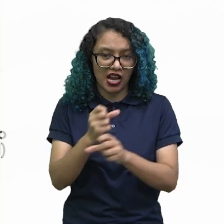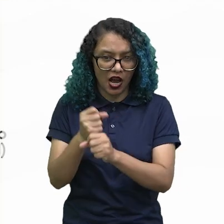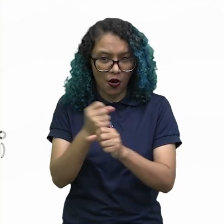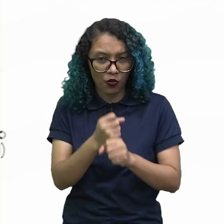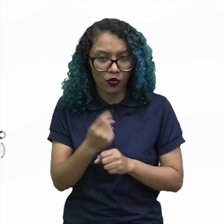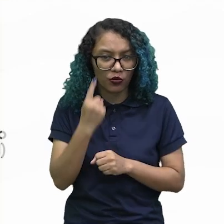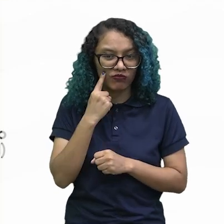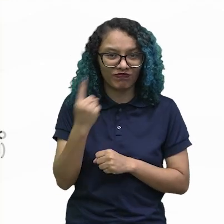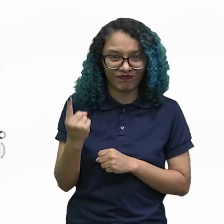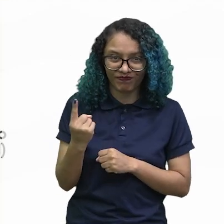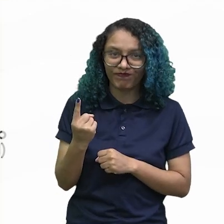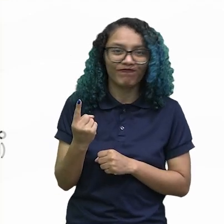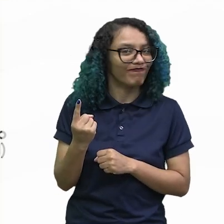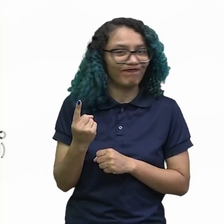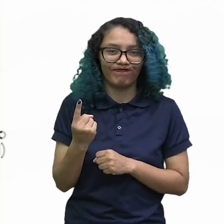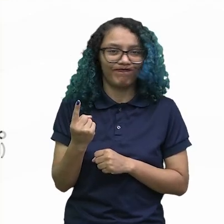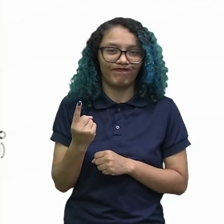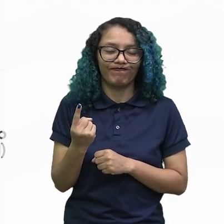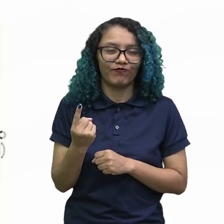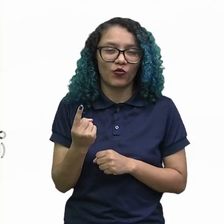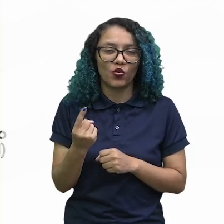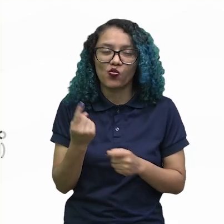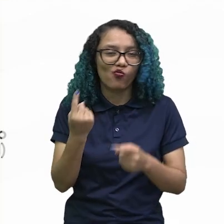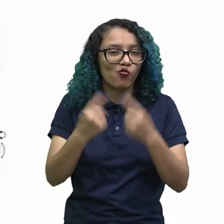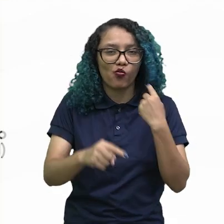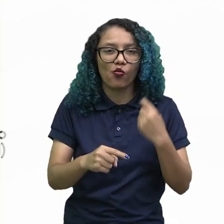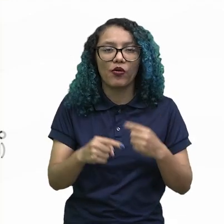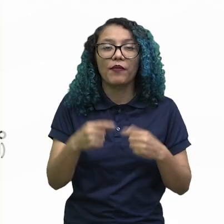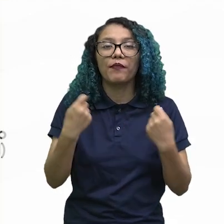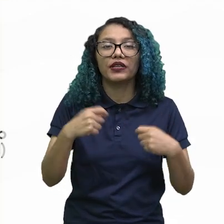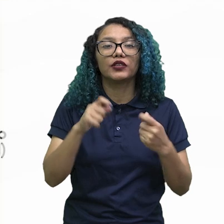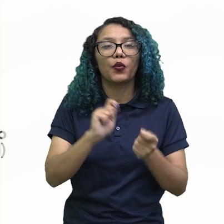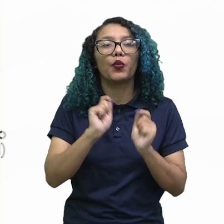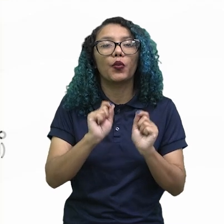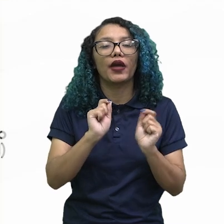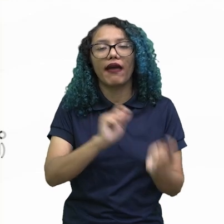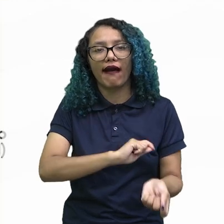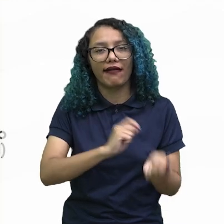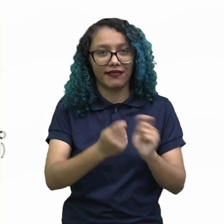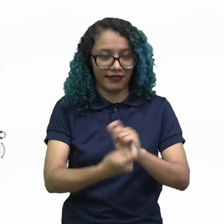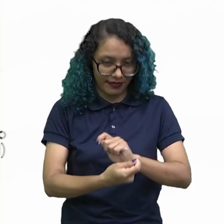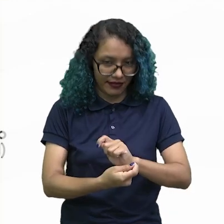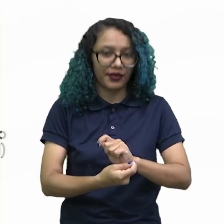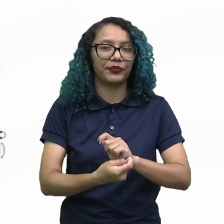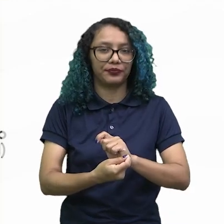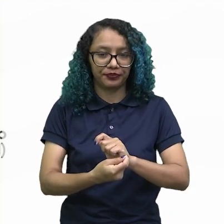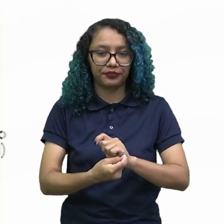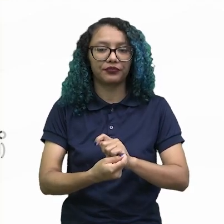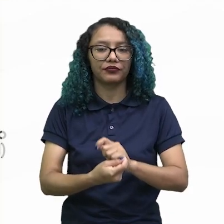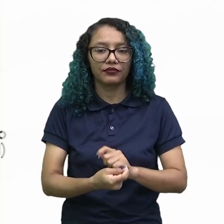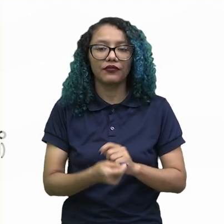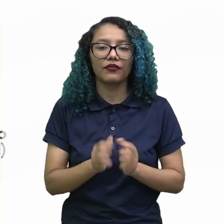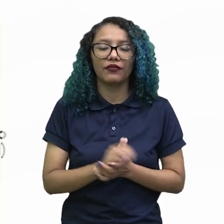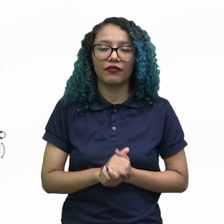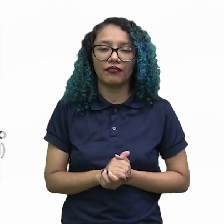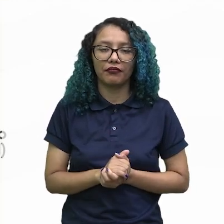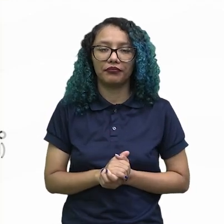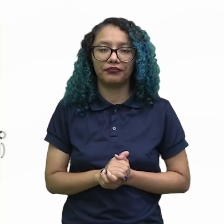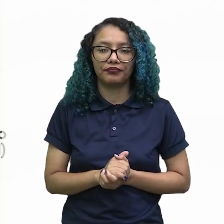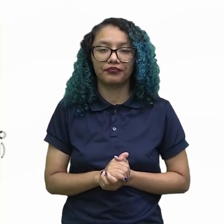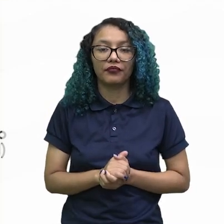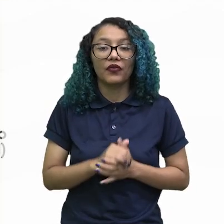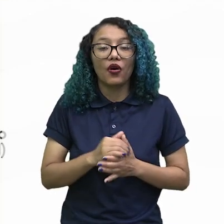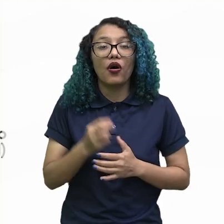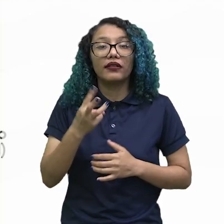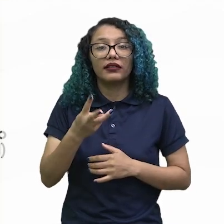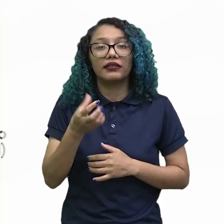que eles estão sendo apresentados. Por quê? Porque a gente tem que transformar primeiro. Ou seja, vale lembrar que